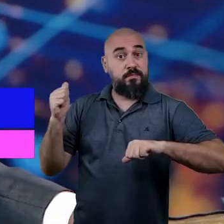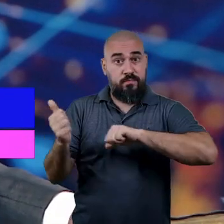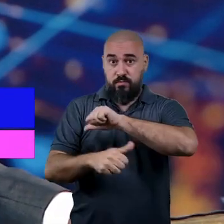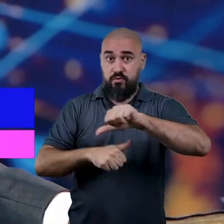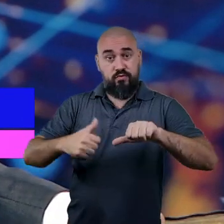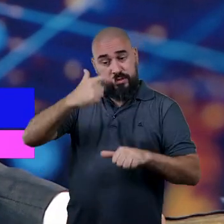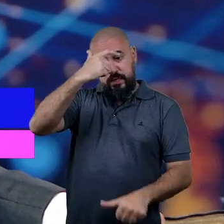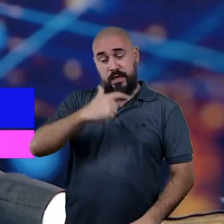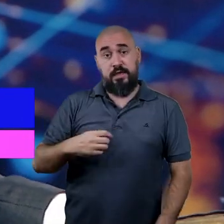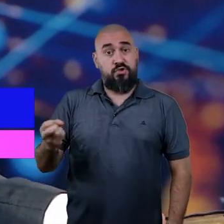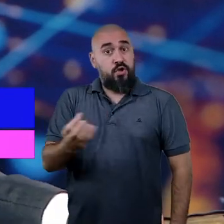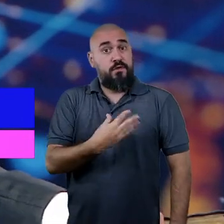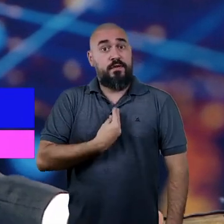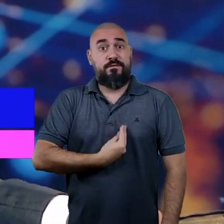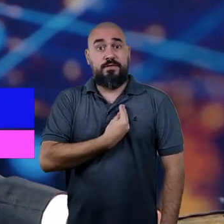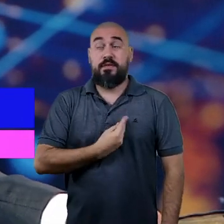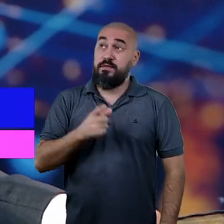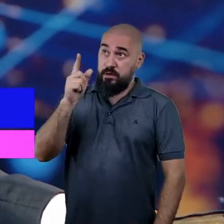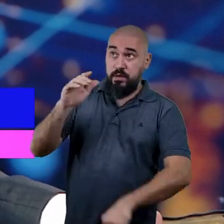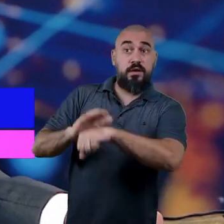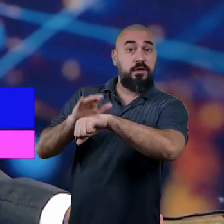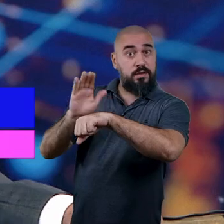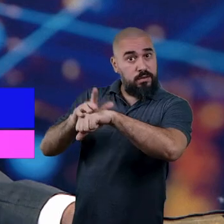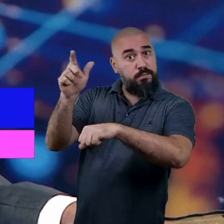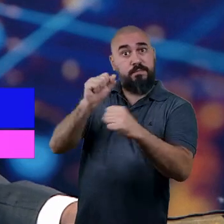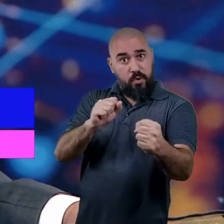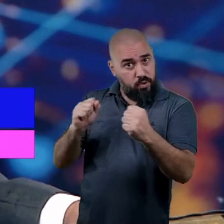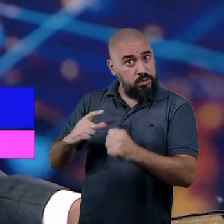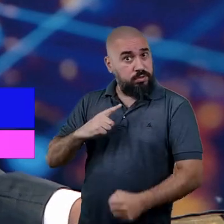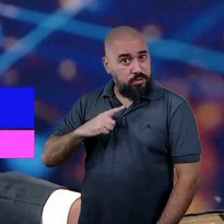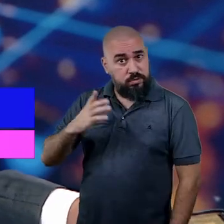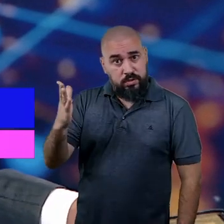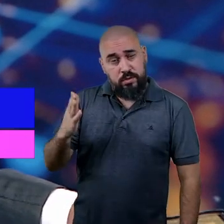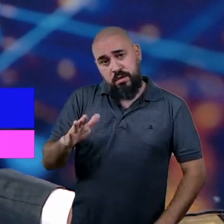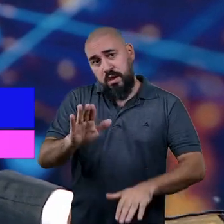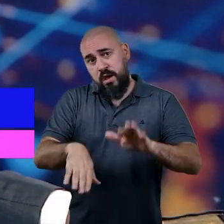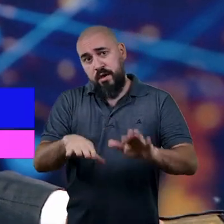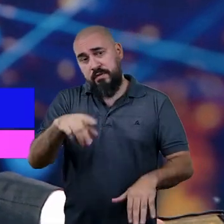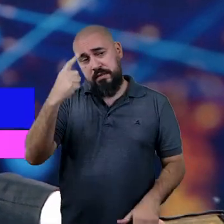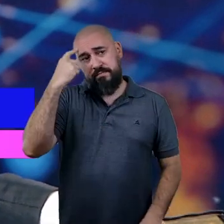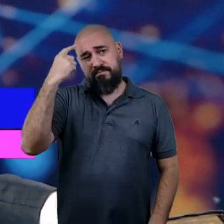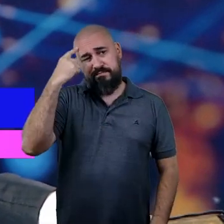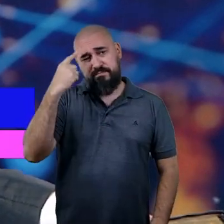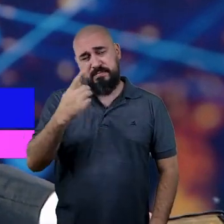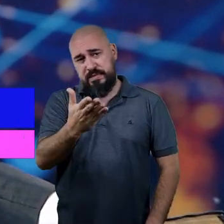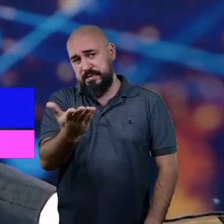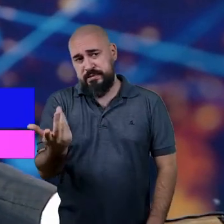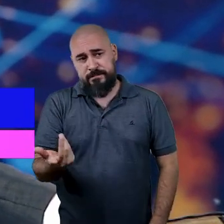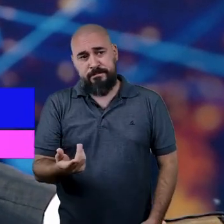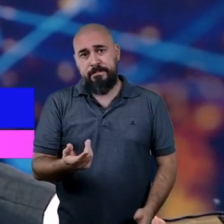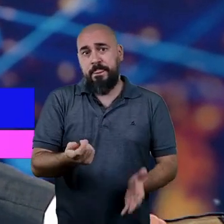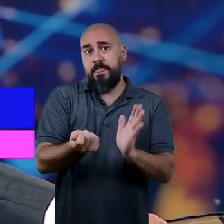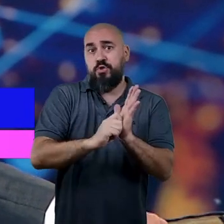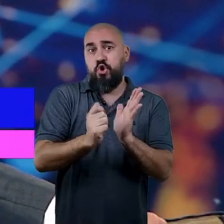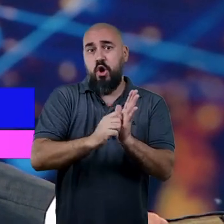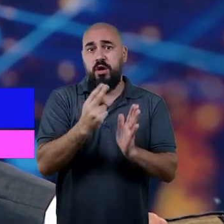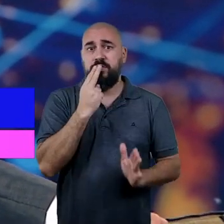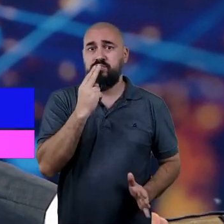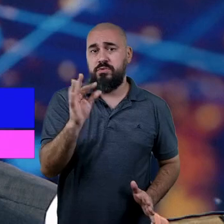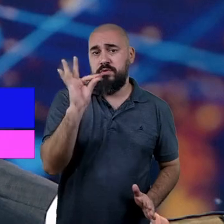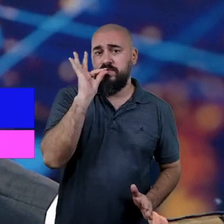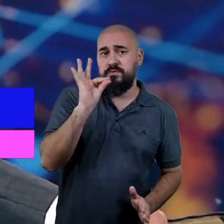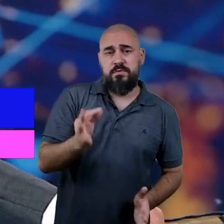operar em mim uma nova vida. E Ele tem poder para isso. Porque talvez você está aí hoje com droga na mão. E pensando